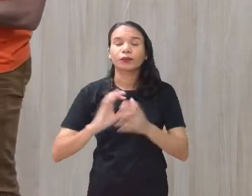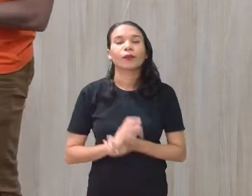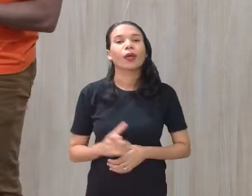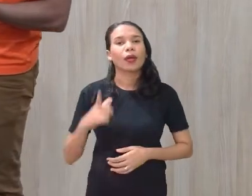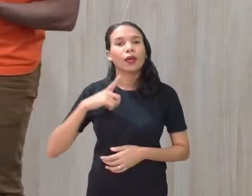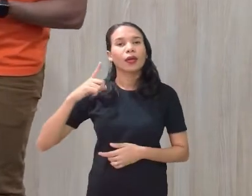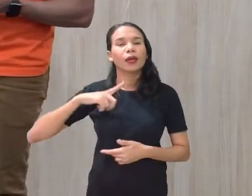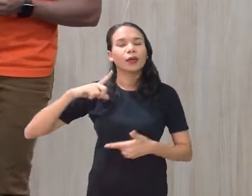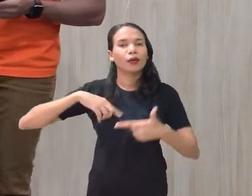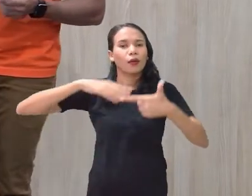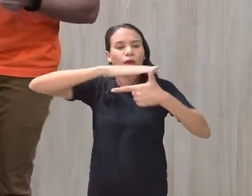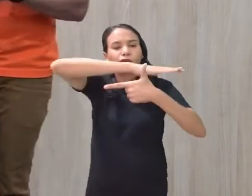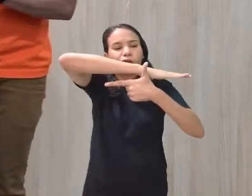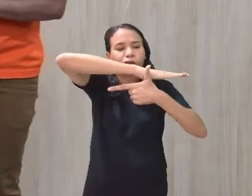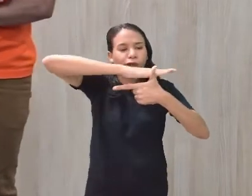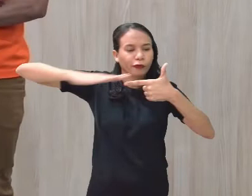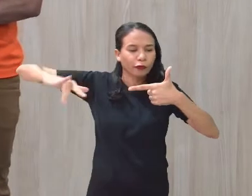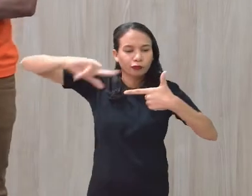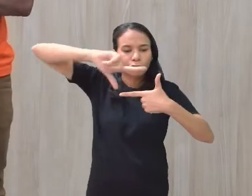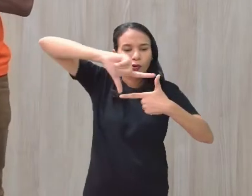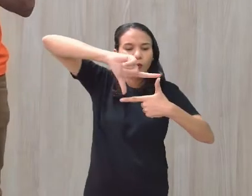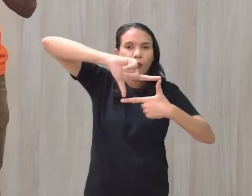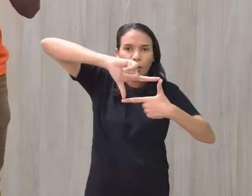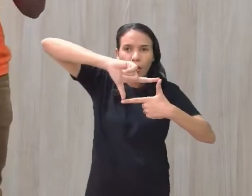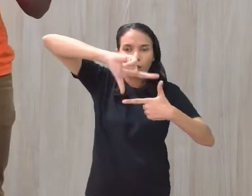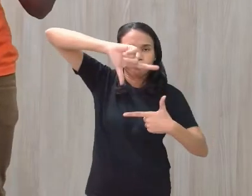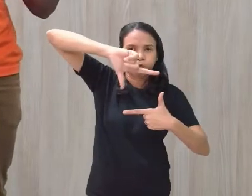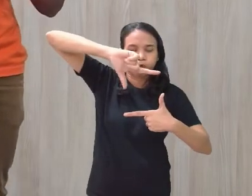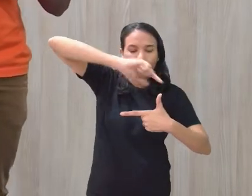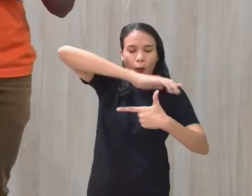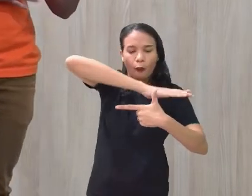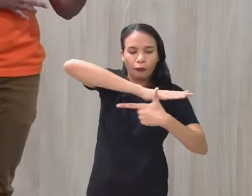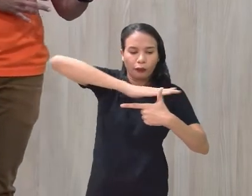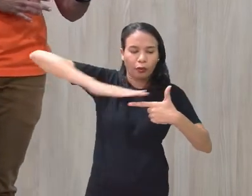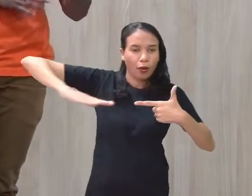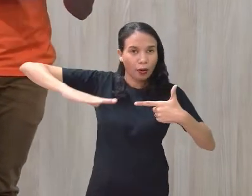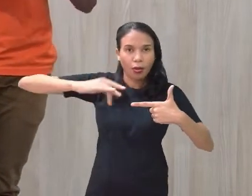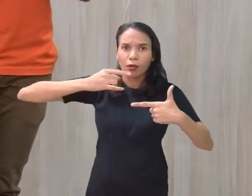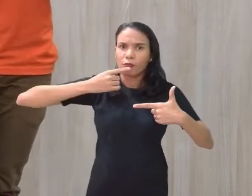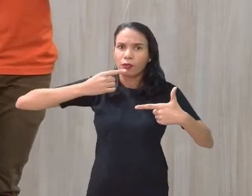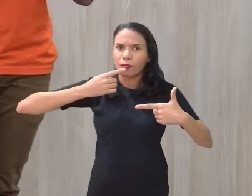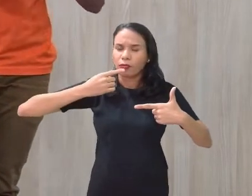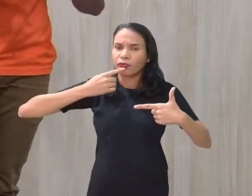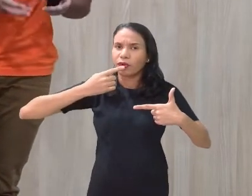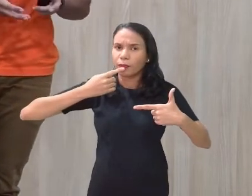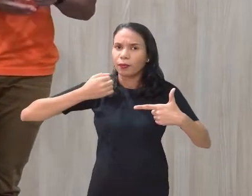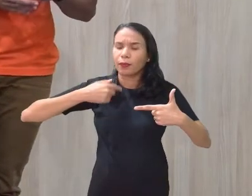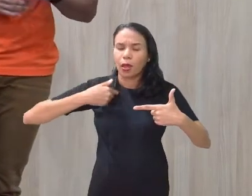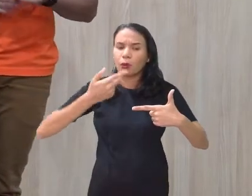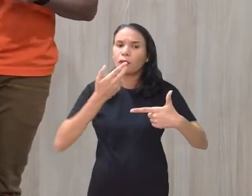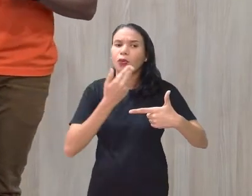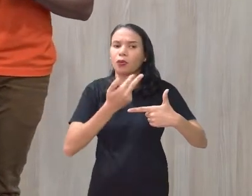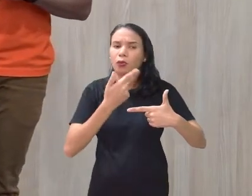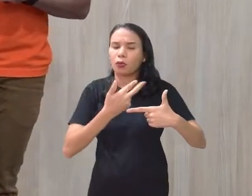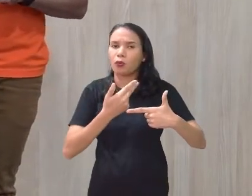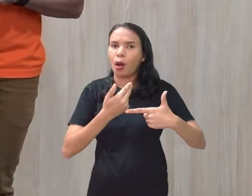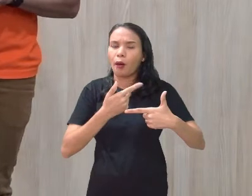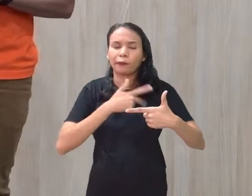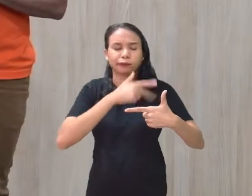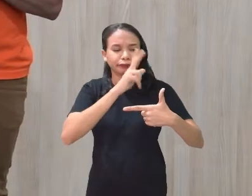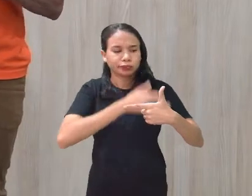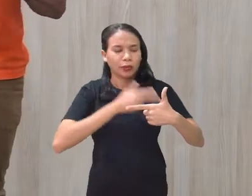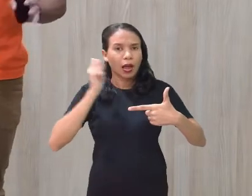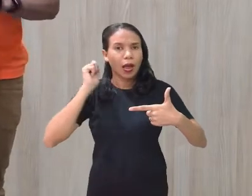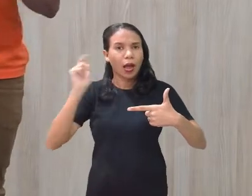passo um traço na horizontal, pode notar que a quantidade que está pintada de vermelho, a região é a mesma, a região de